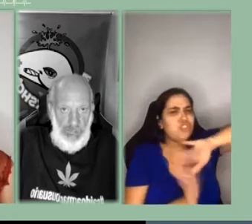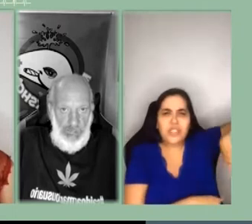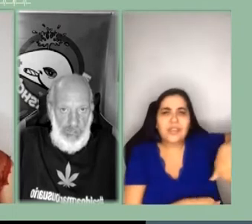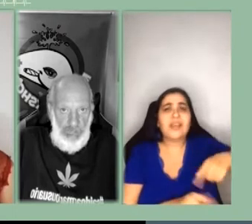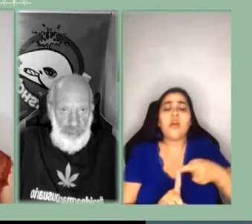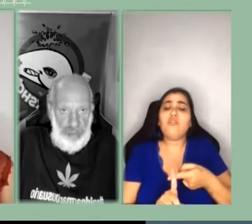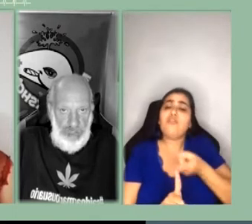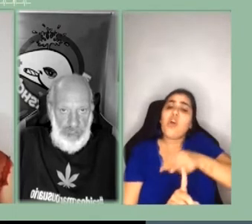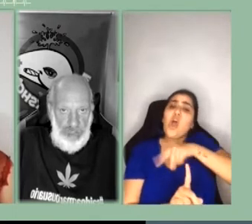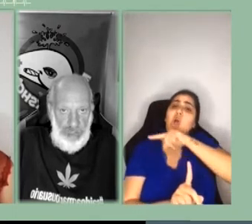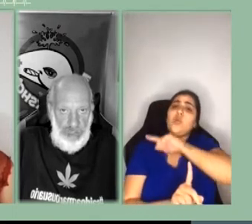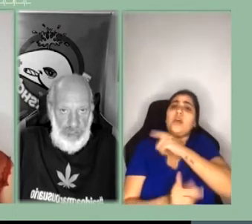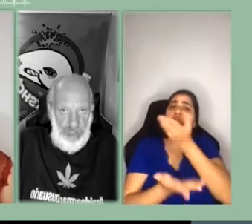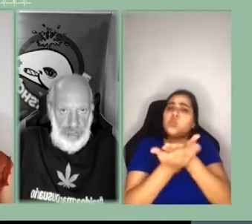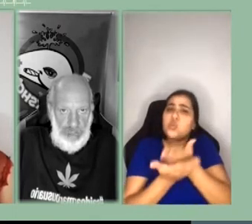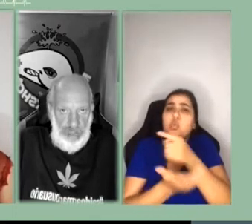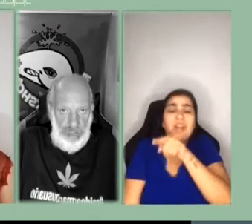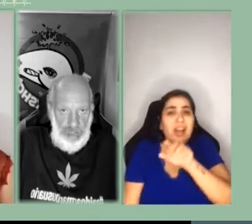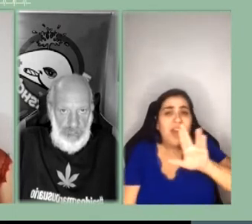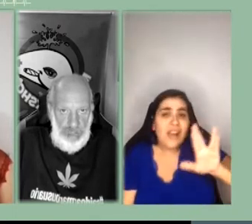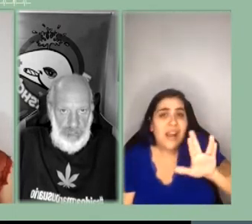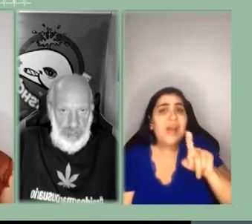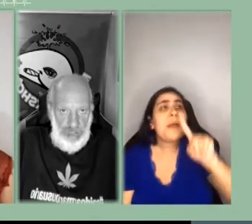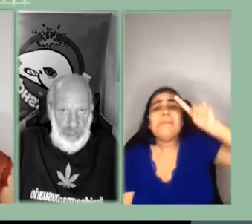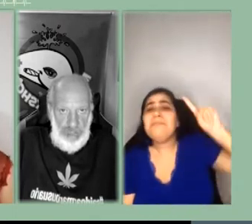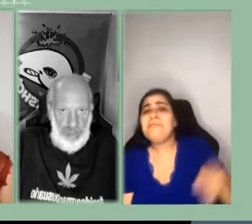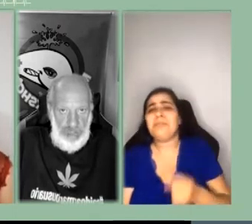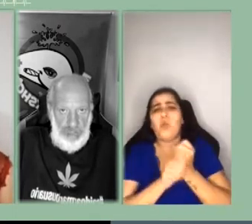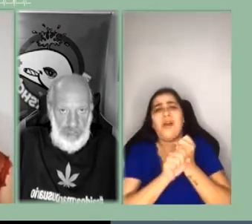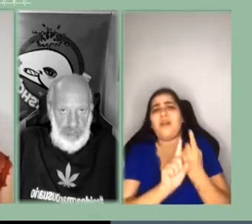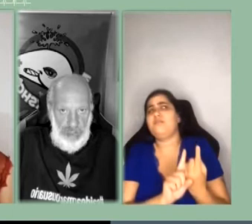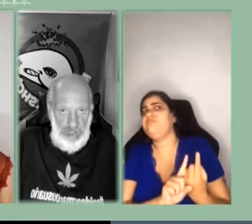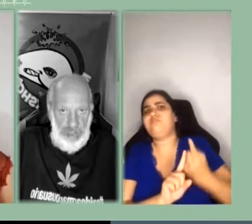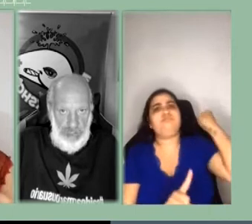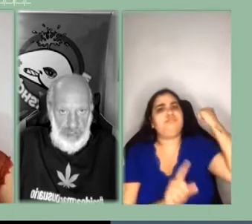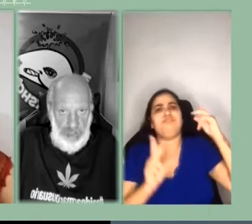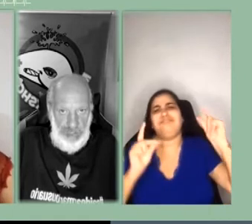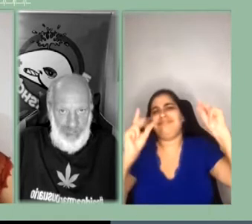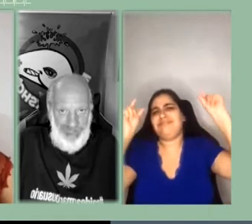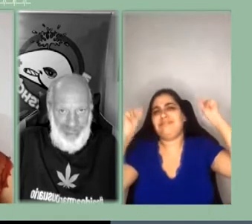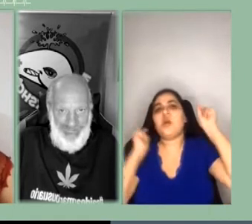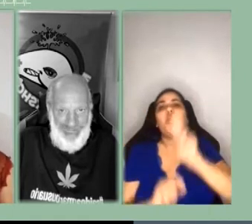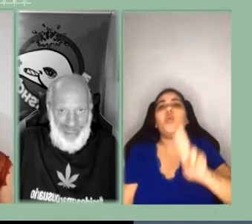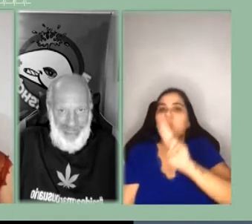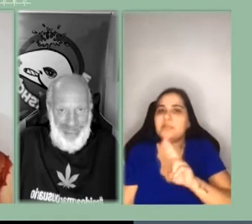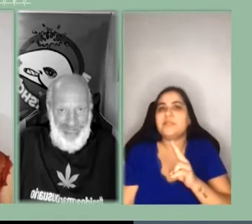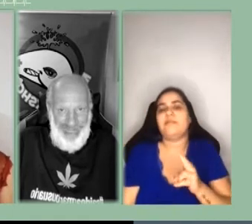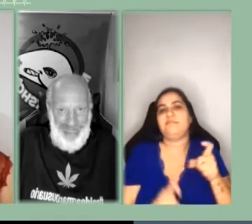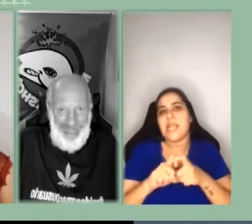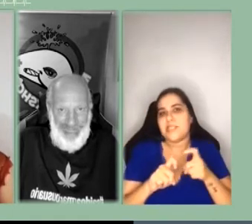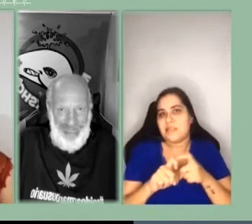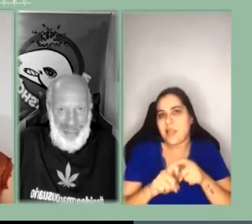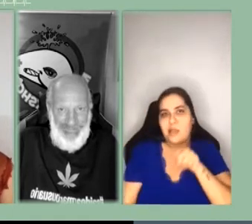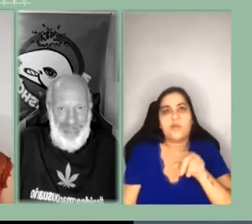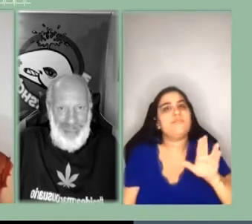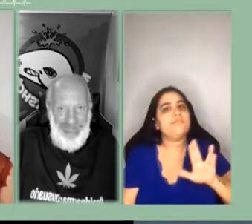pelos estudos ela é milenar, então há anos-luz se usa a maconha como uso medicinal,